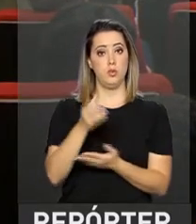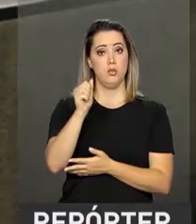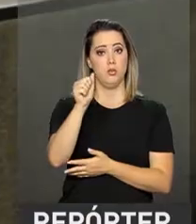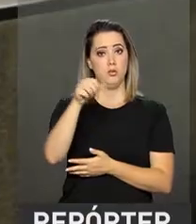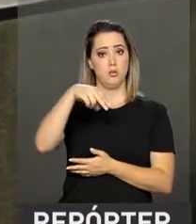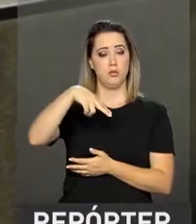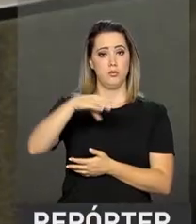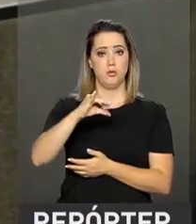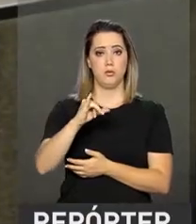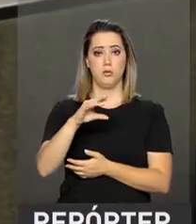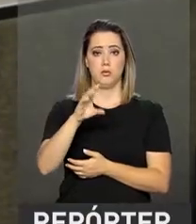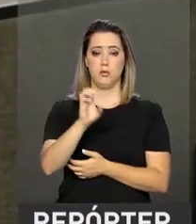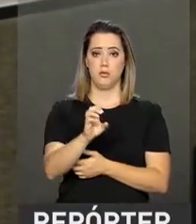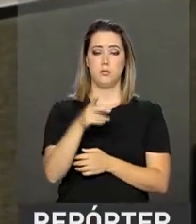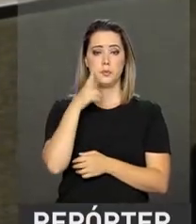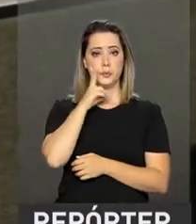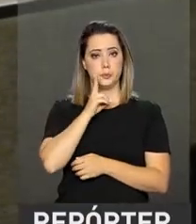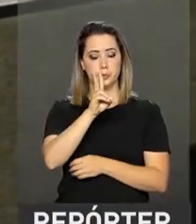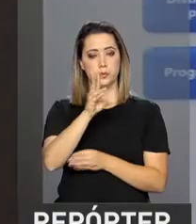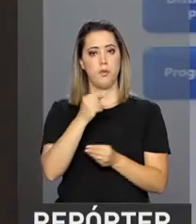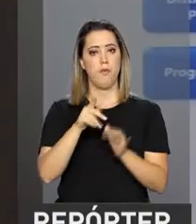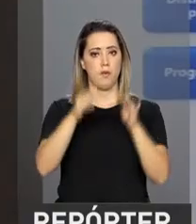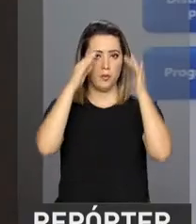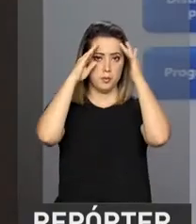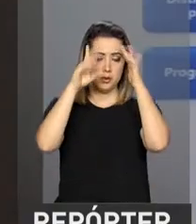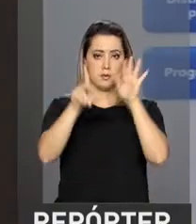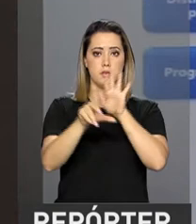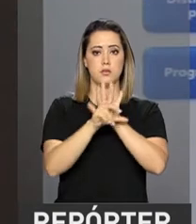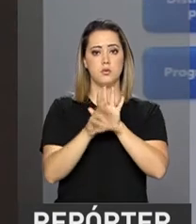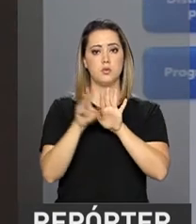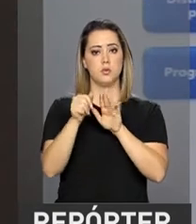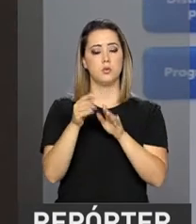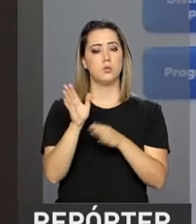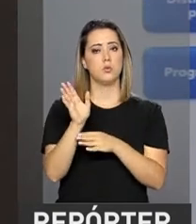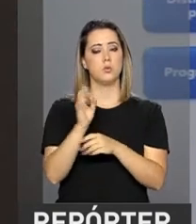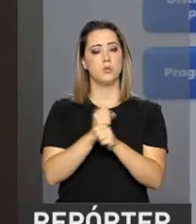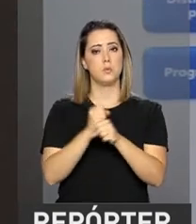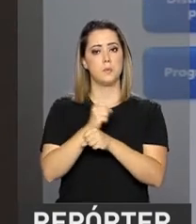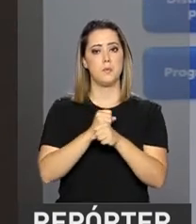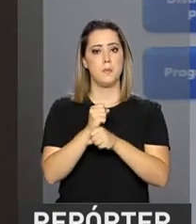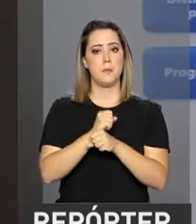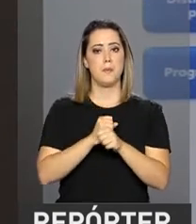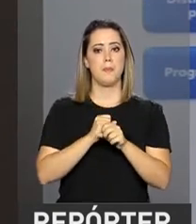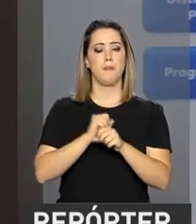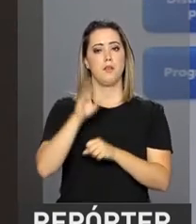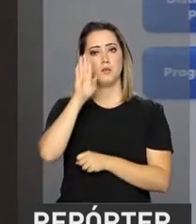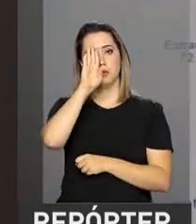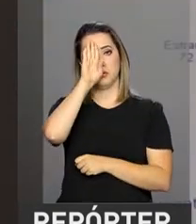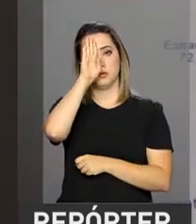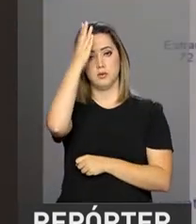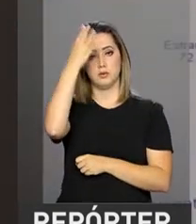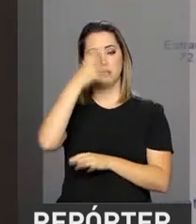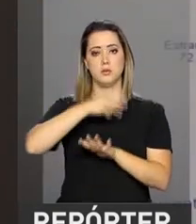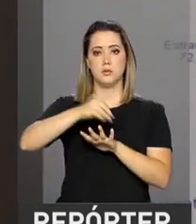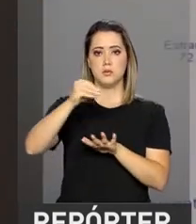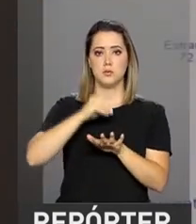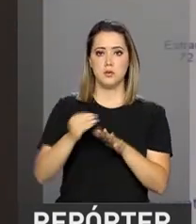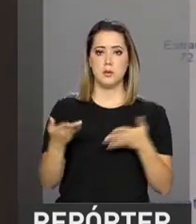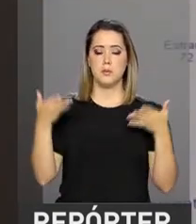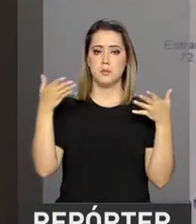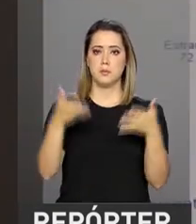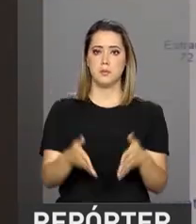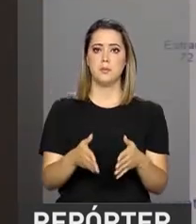no cumprimento dessa lei. A partir de agora, uma publicação mensal traz as principais informações sobre a participação de